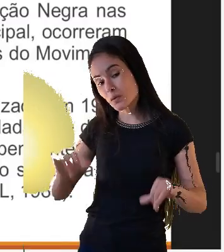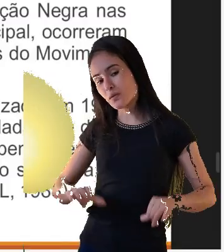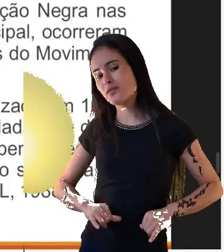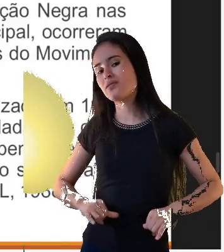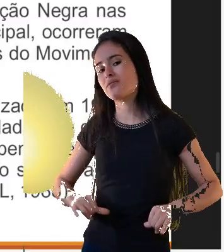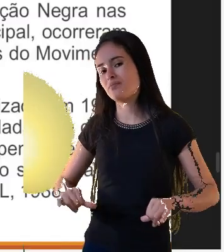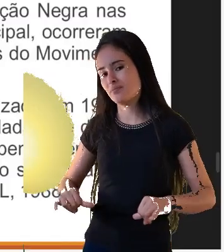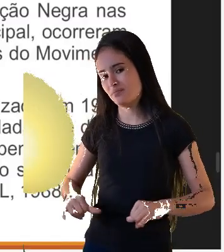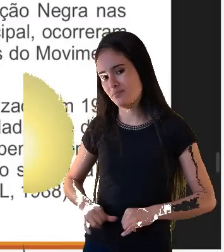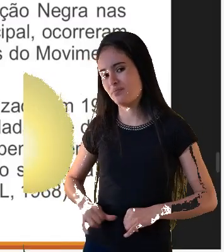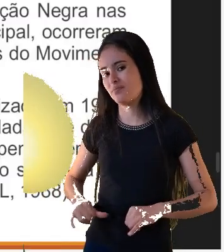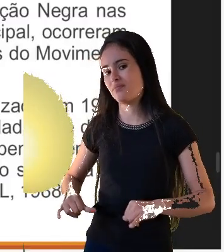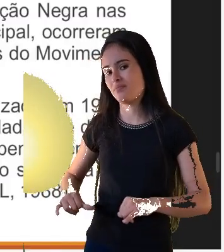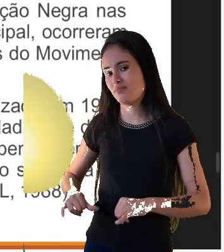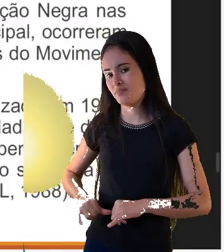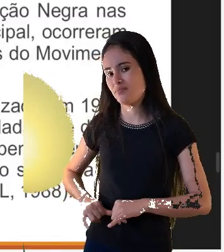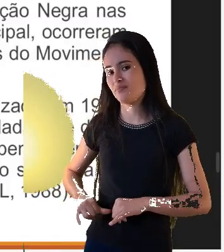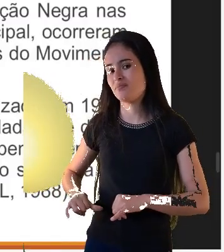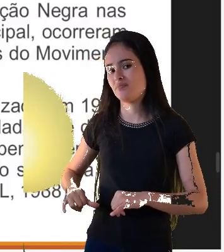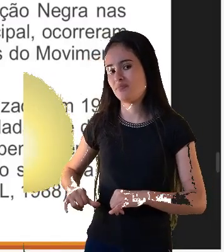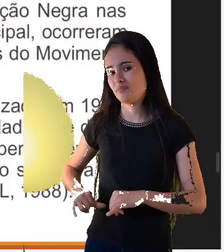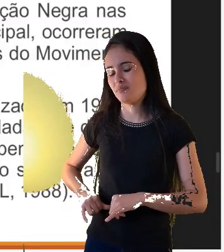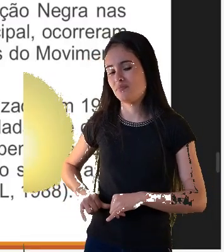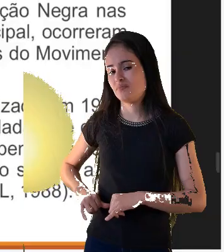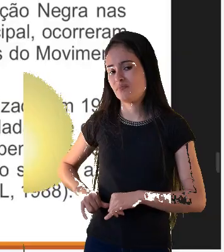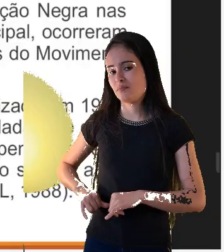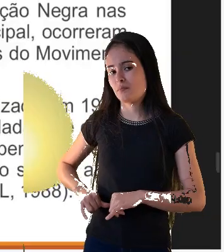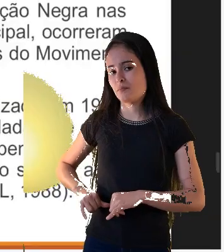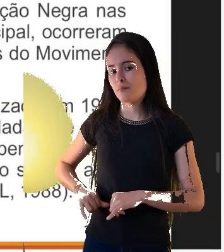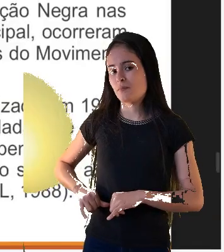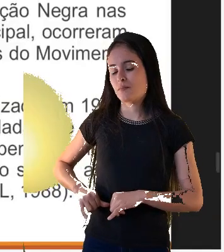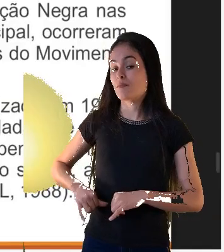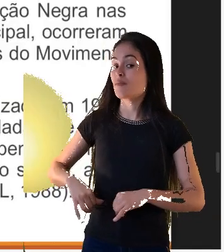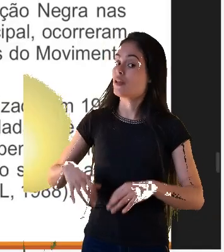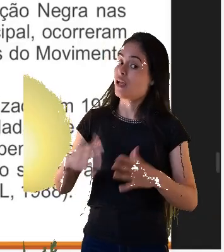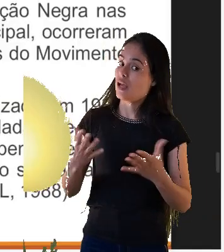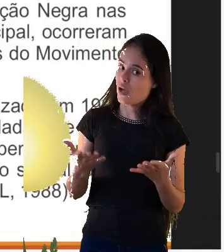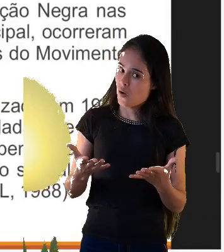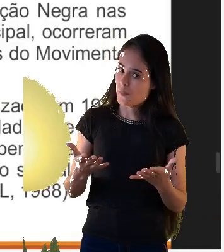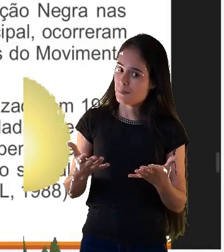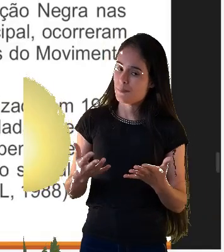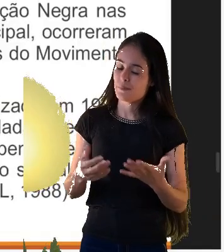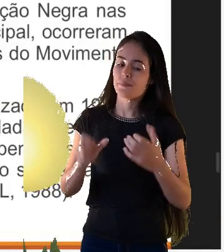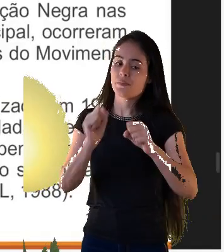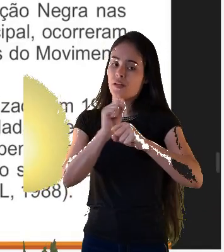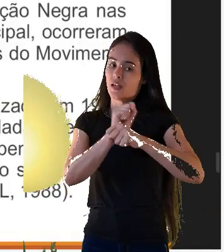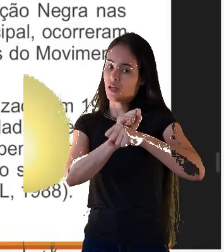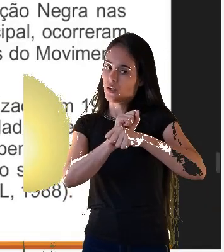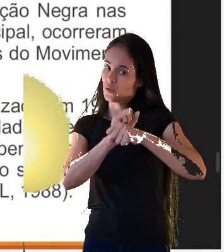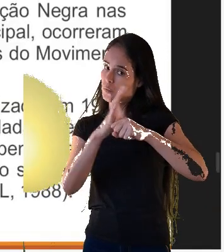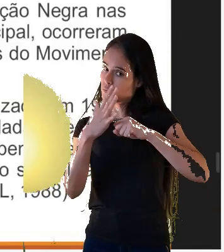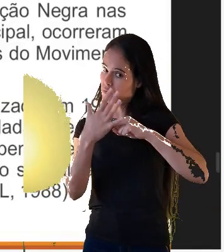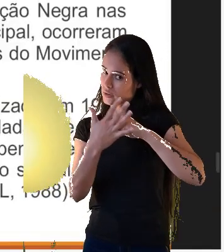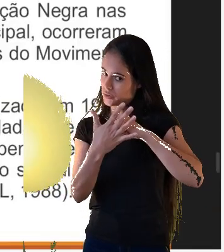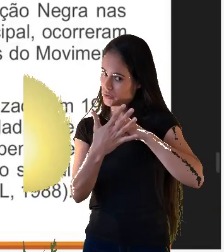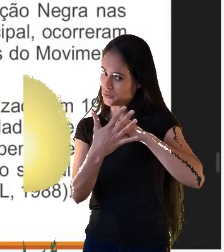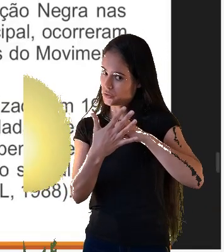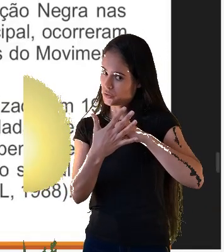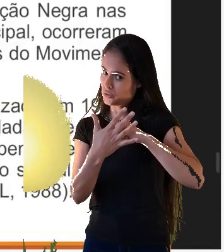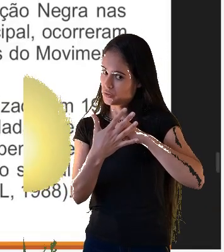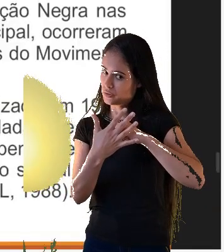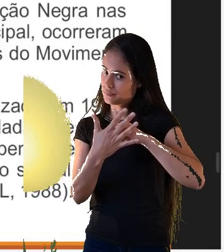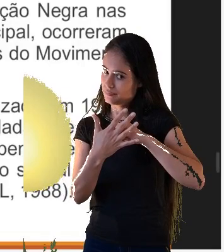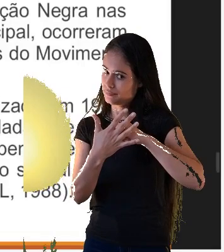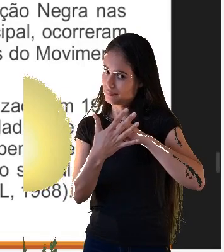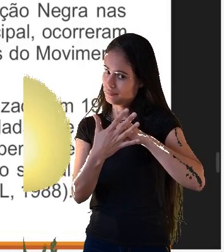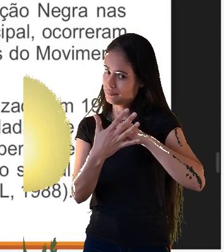fato a realidade, a gente vê que isso está muito longe de acontecer, né?